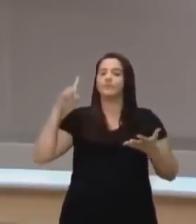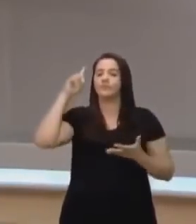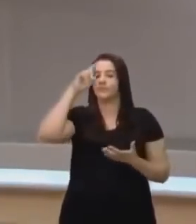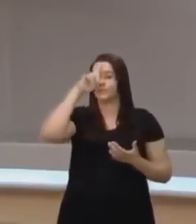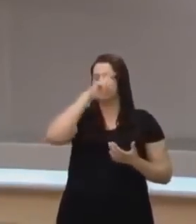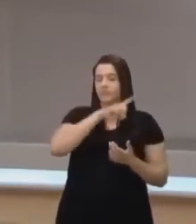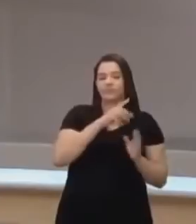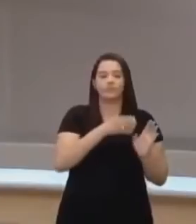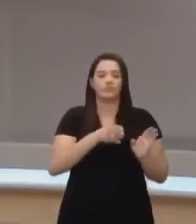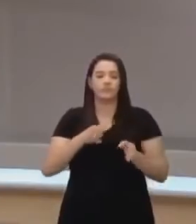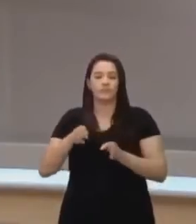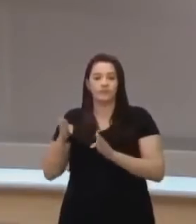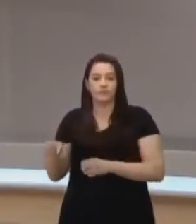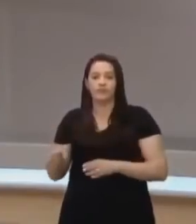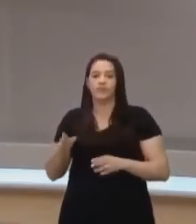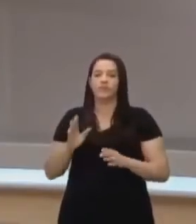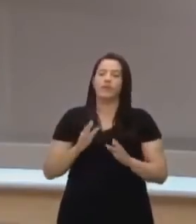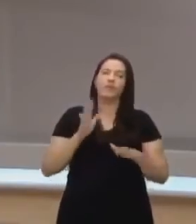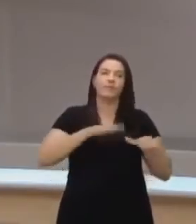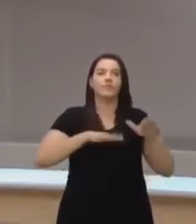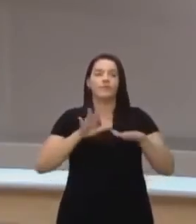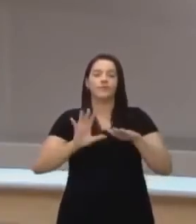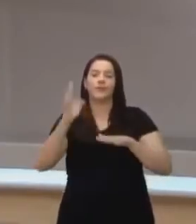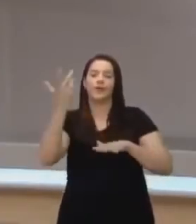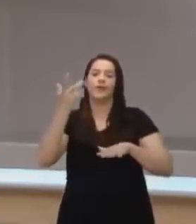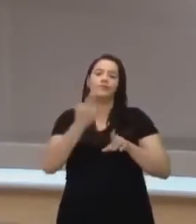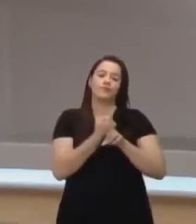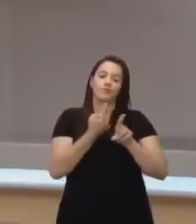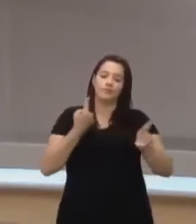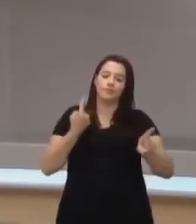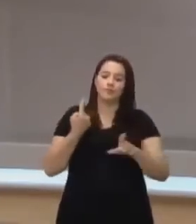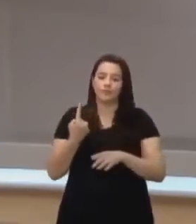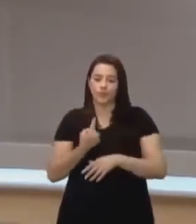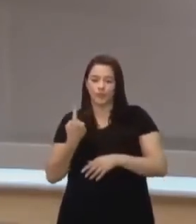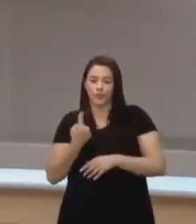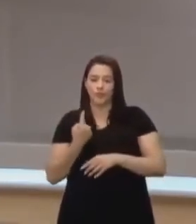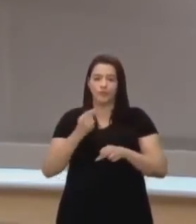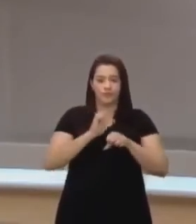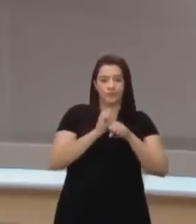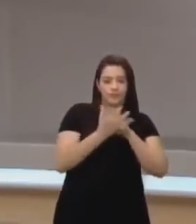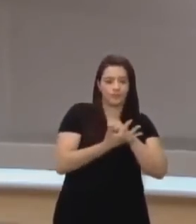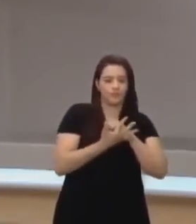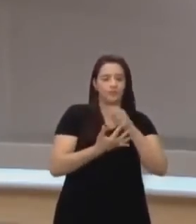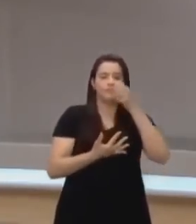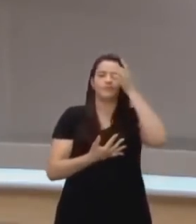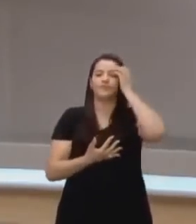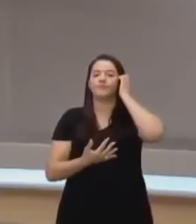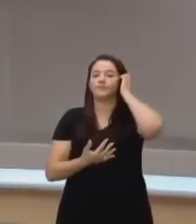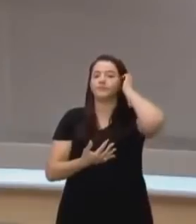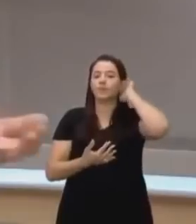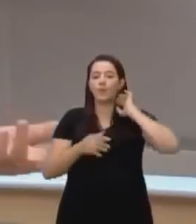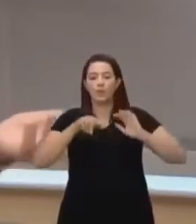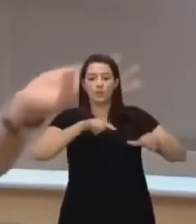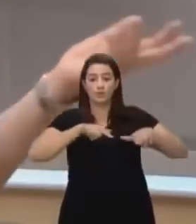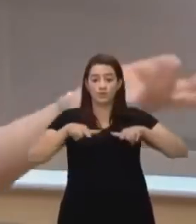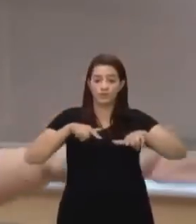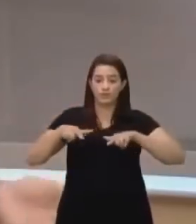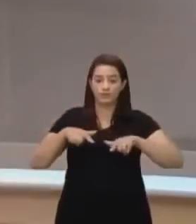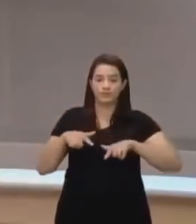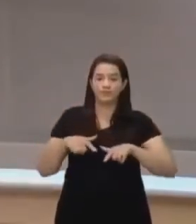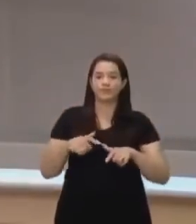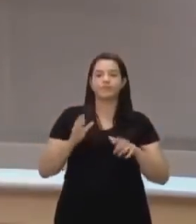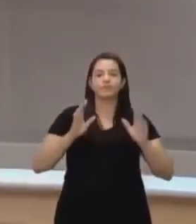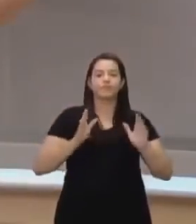de organização em função do isolamento, do distanciamento em função da pandemia, e o trabalho que foi realizado